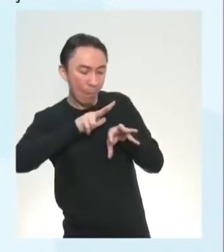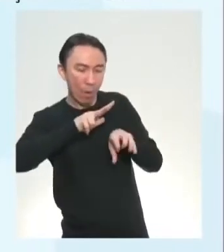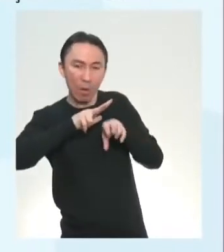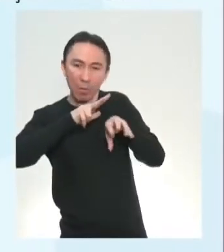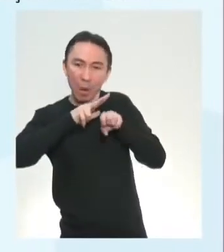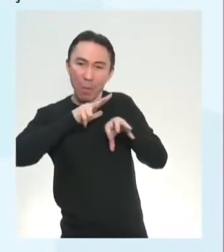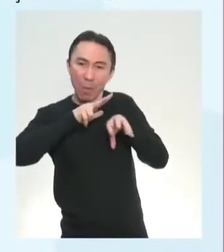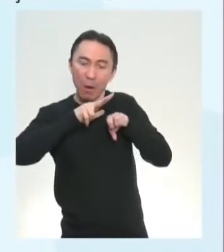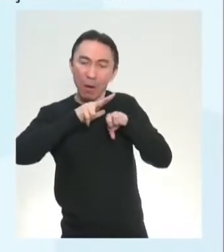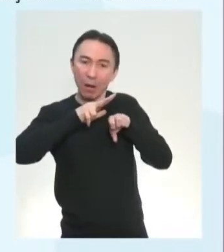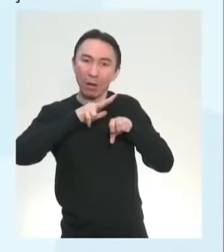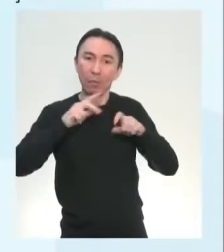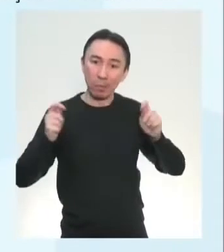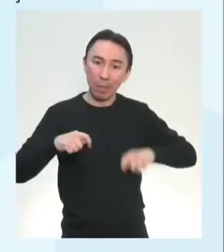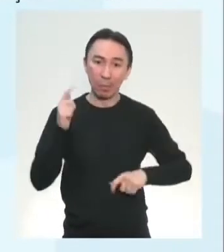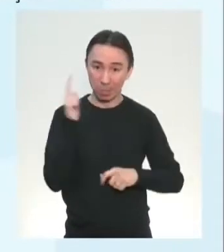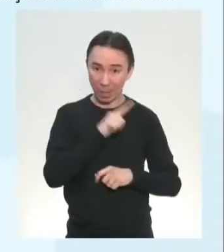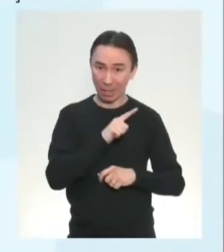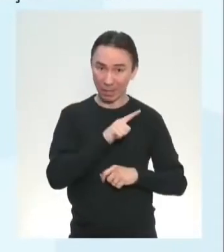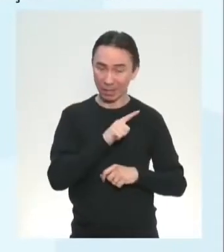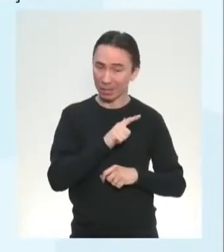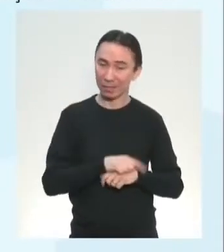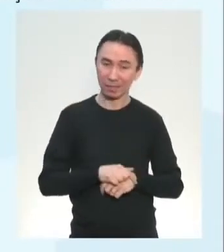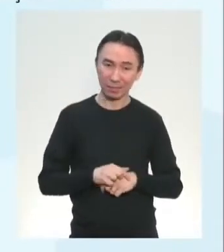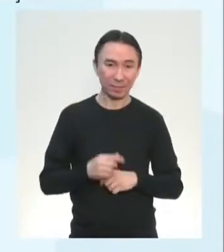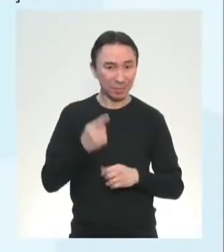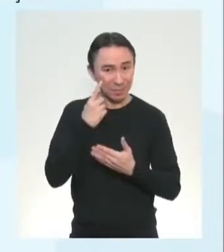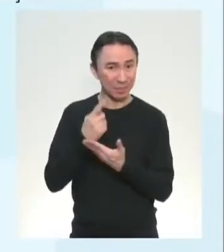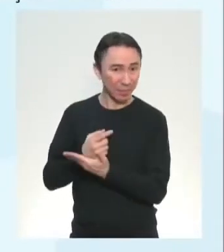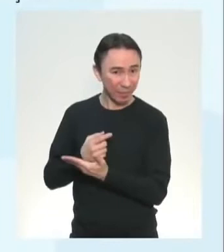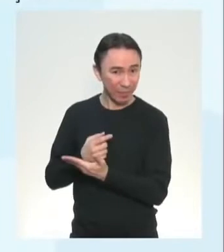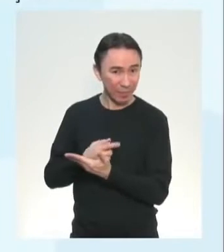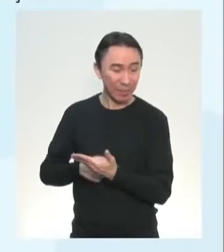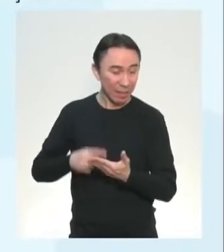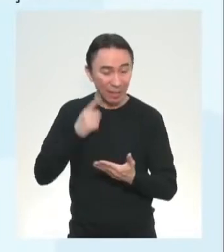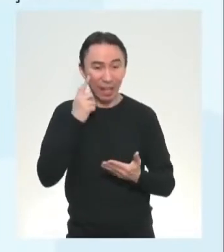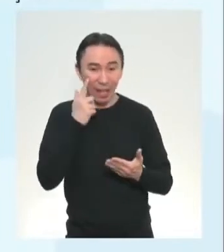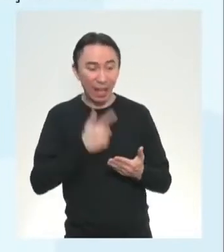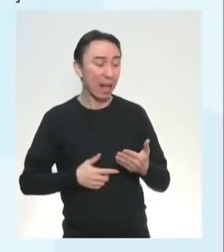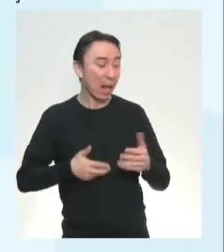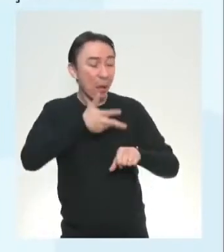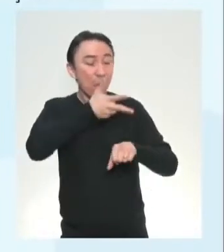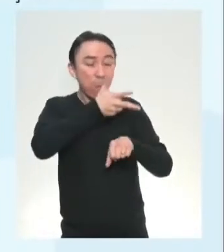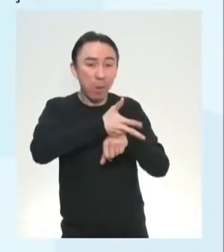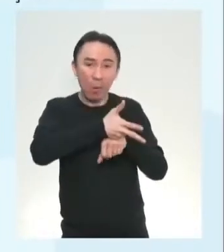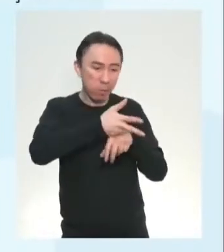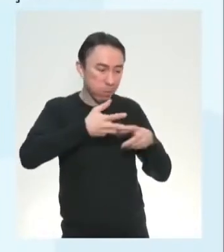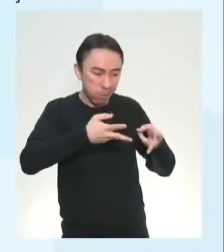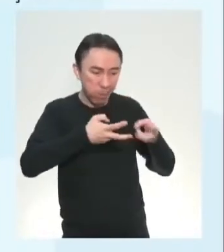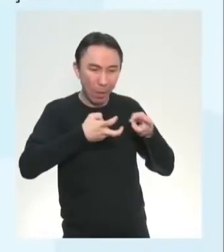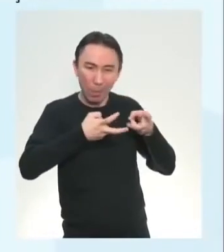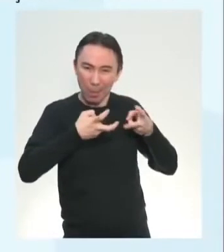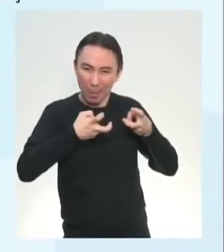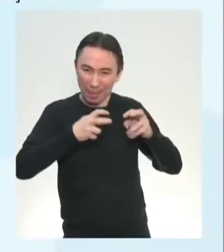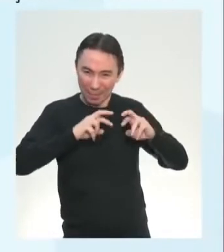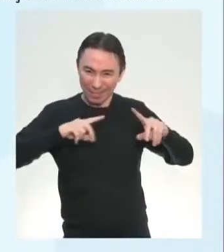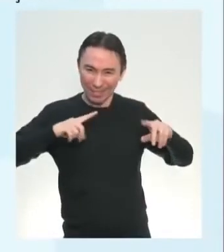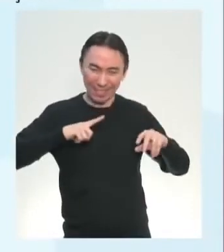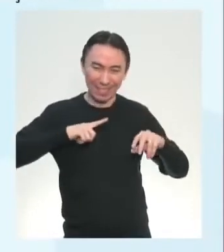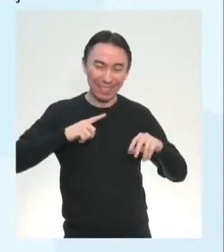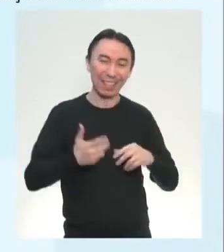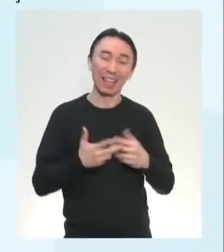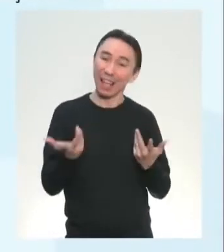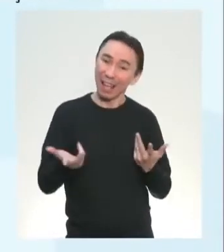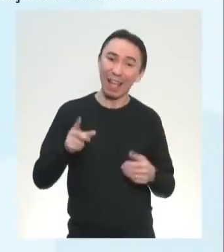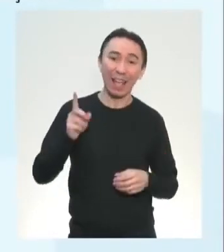bandas simultâneas. Neste caso, o imageador orbital, que está lá no satélite, funciona